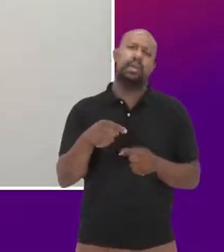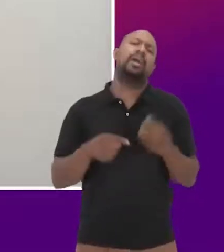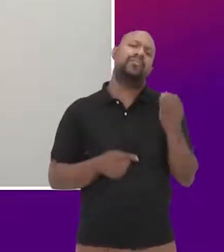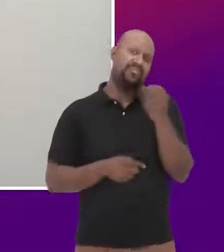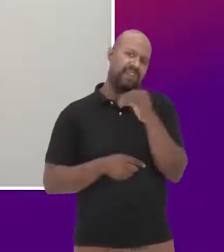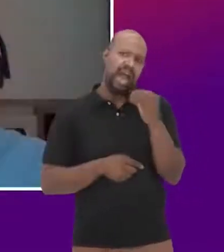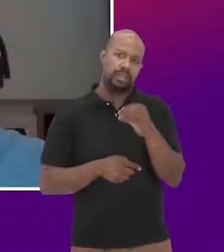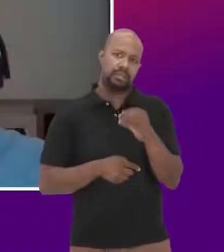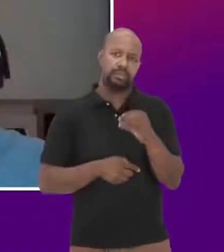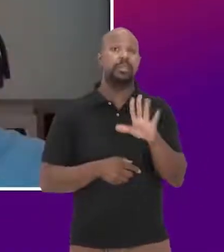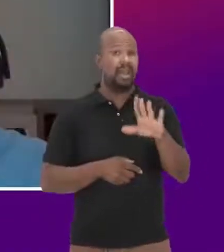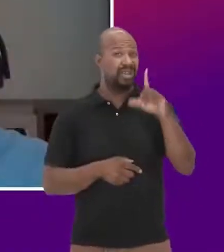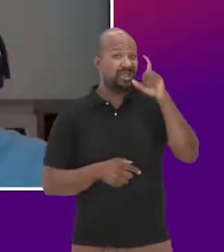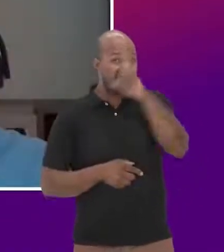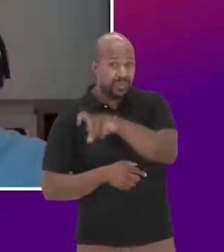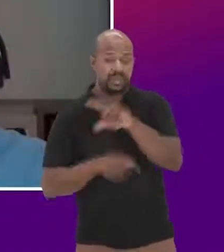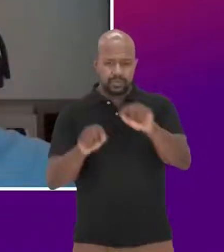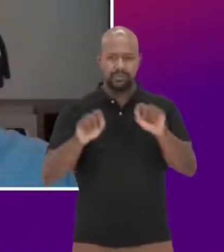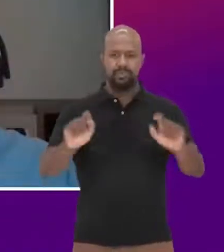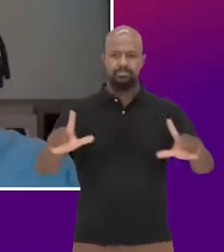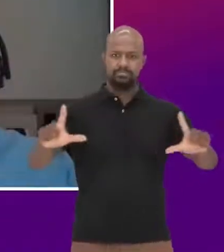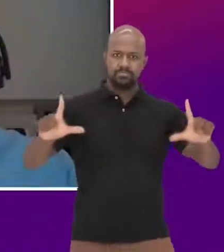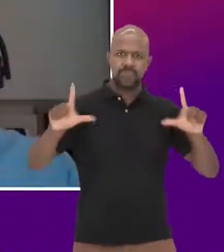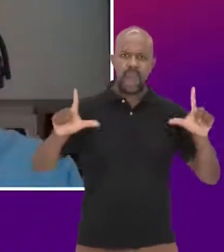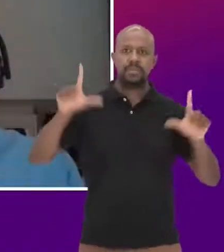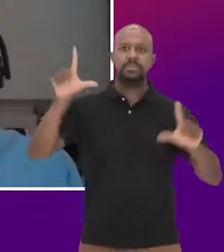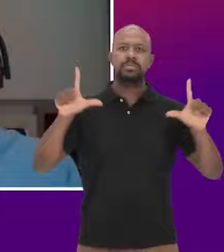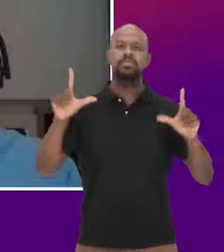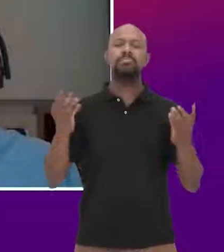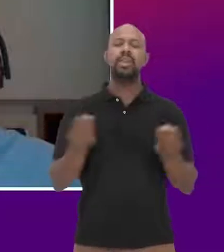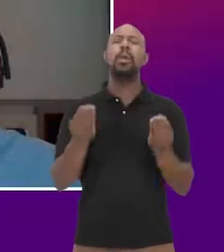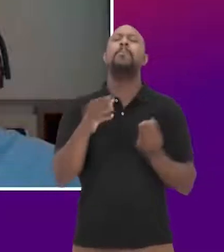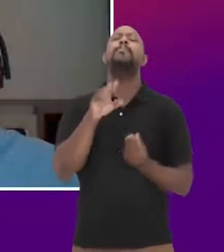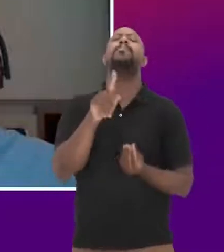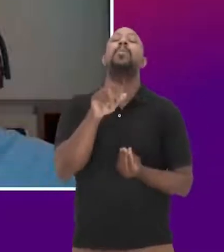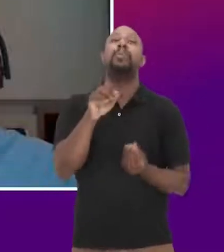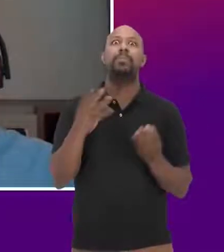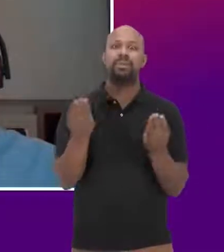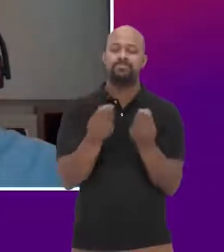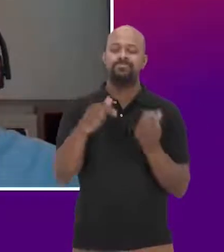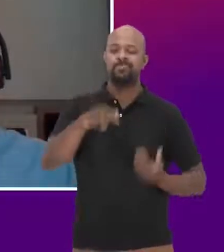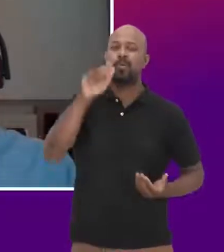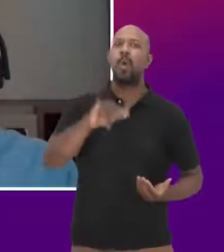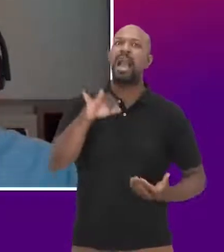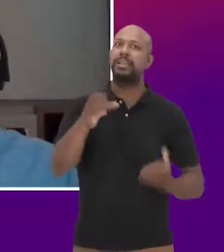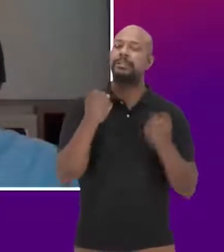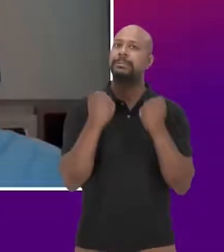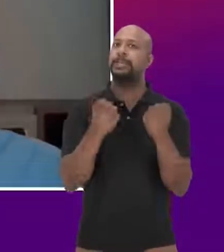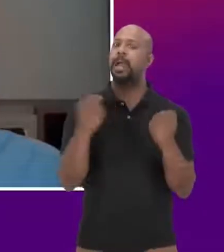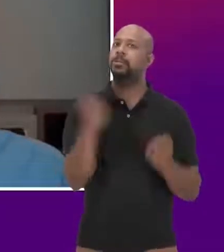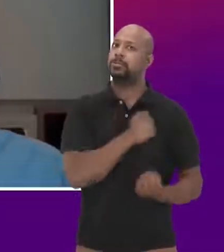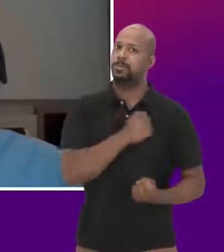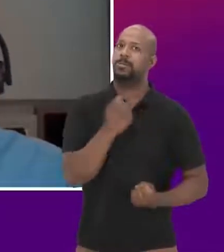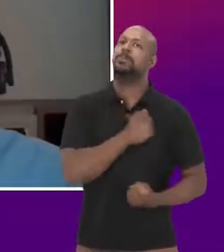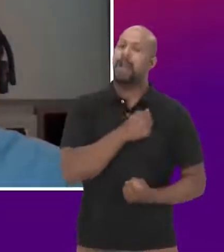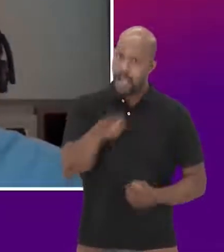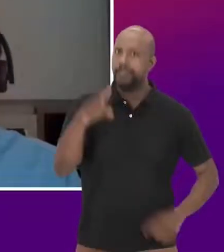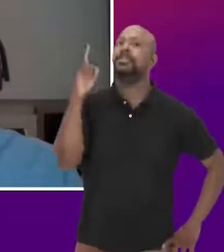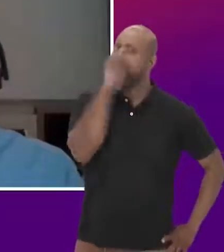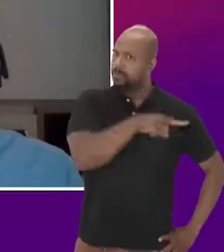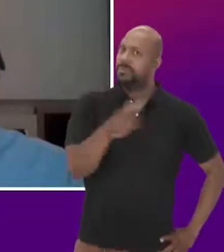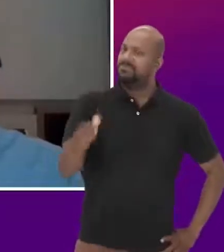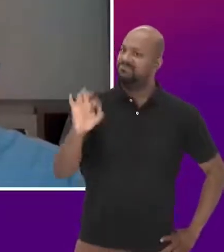difícil. Difícil é você fazer o popular de qualidade. Então, quando as pessoas